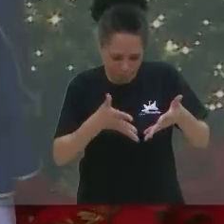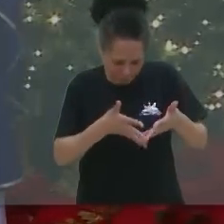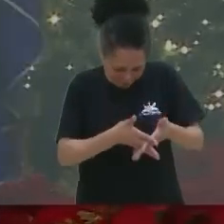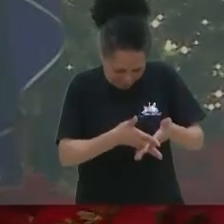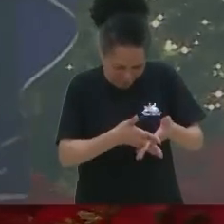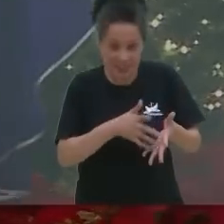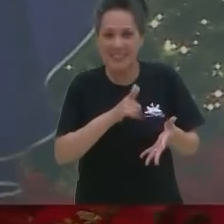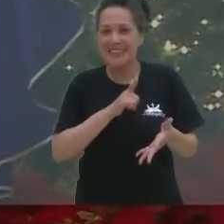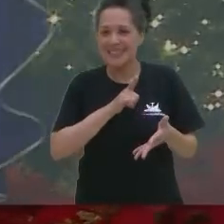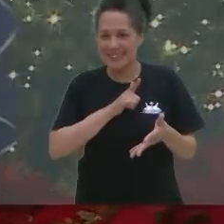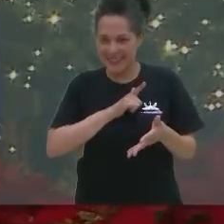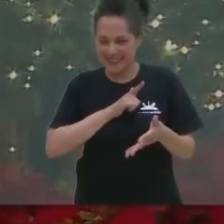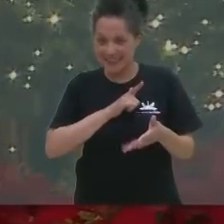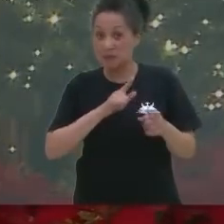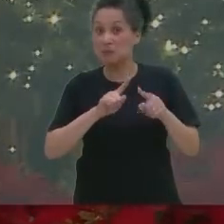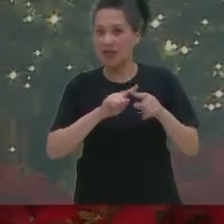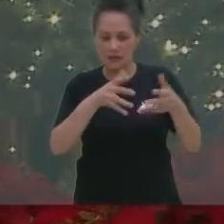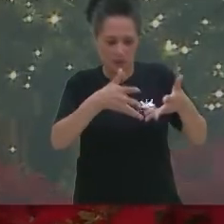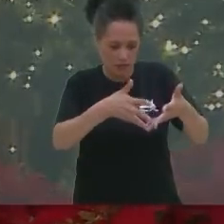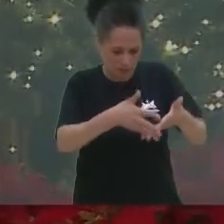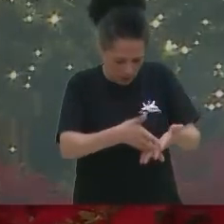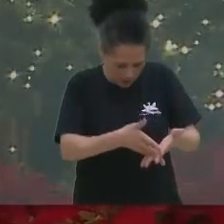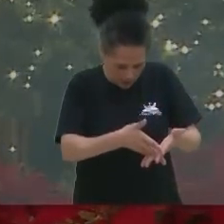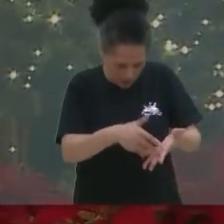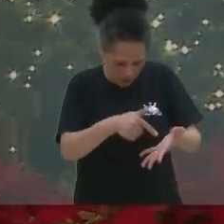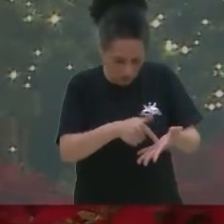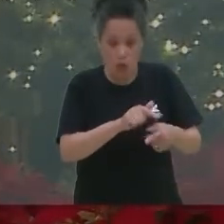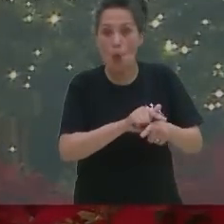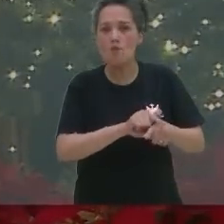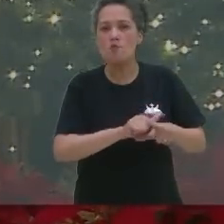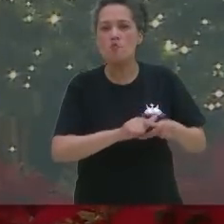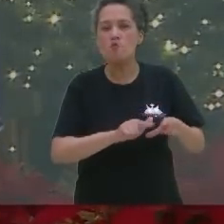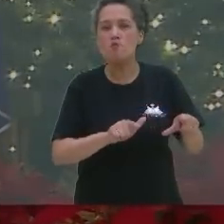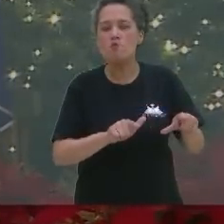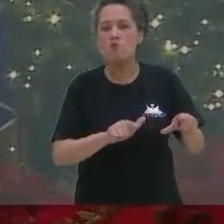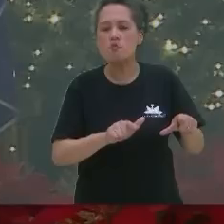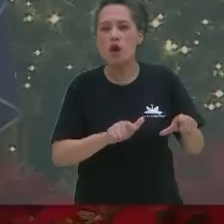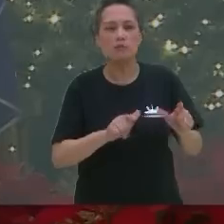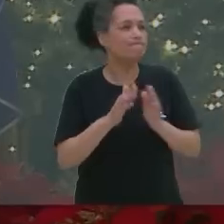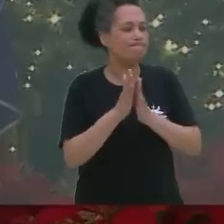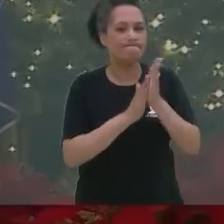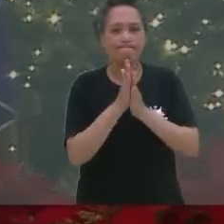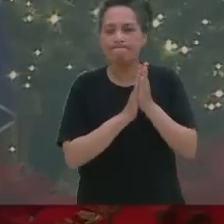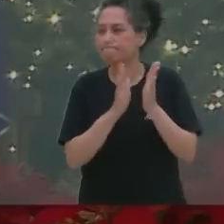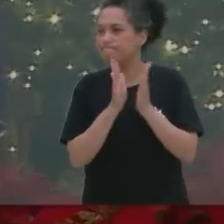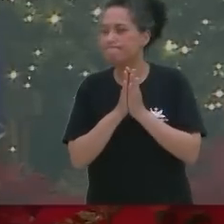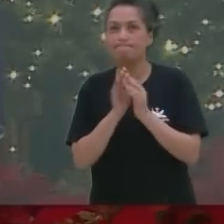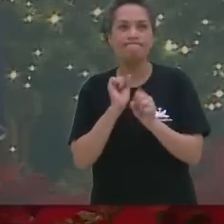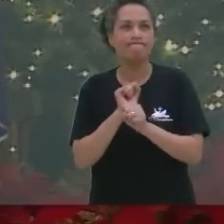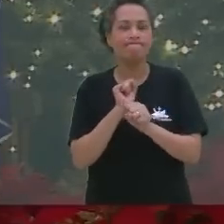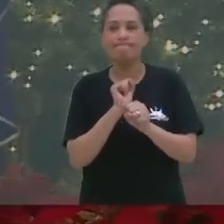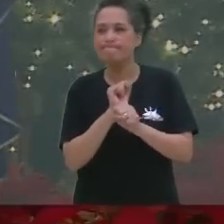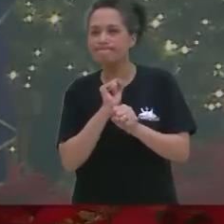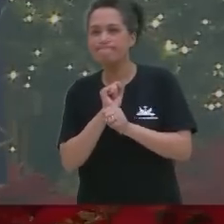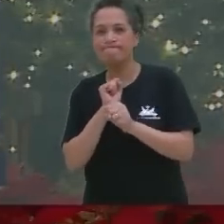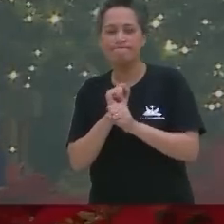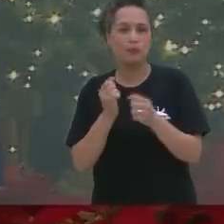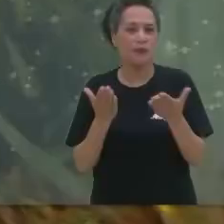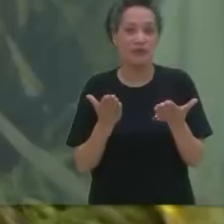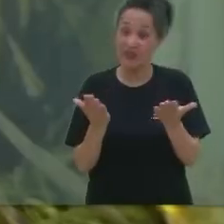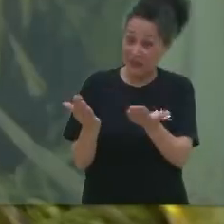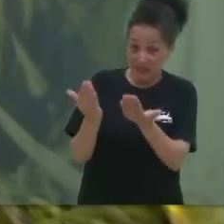com a manjedoura vazia. A expectativa: vem